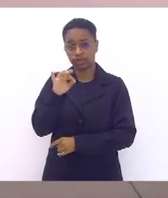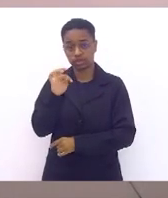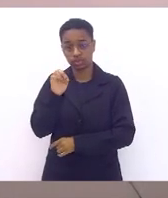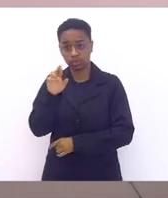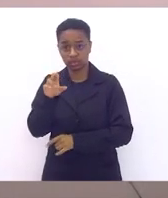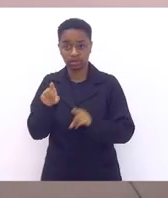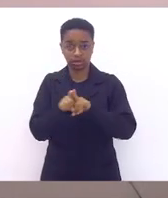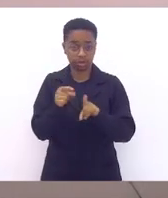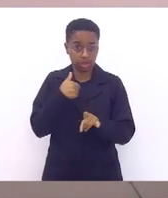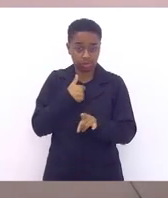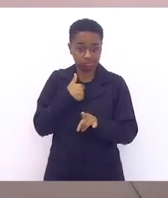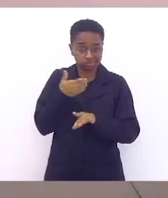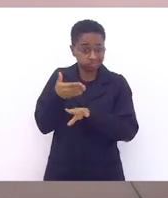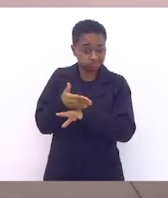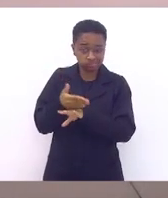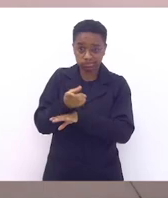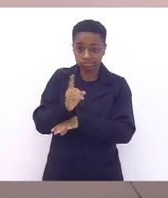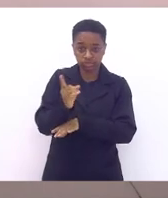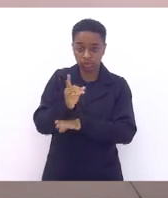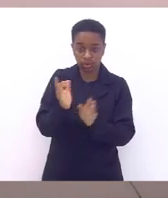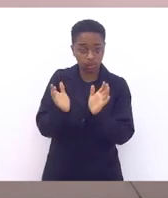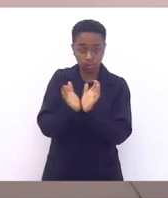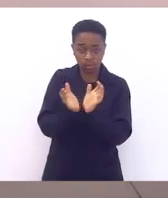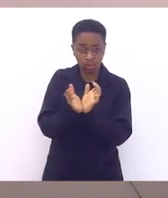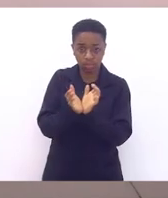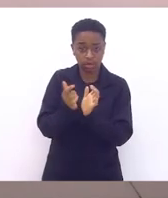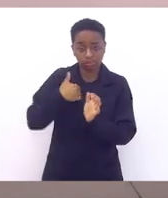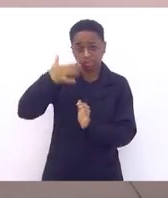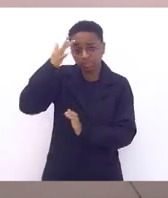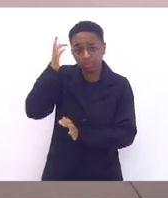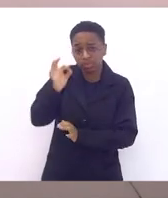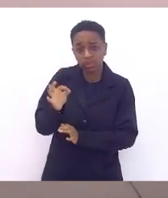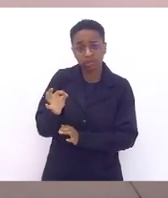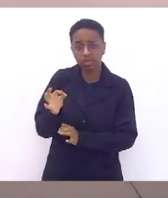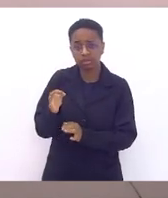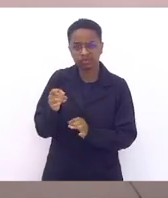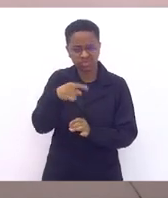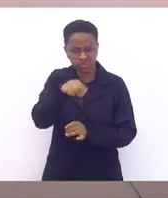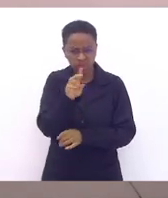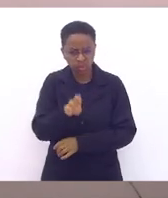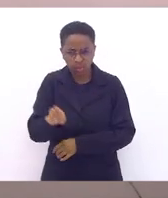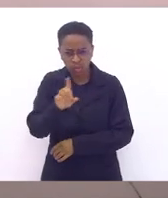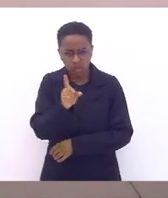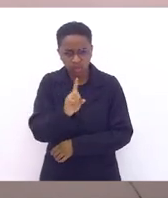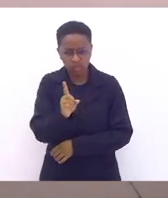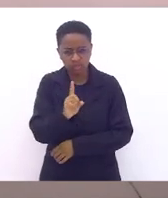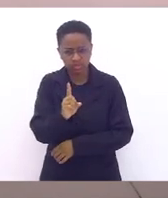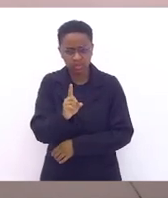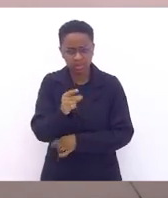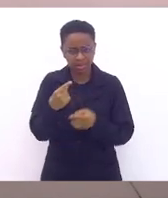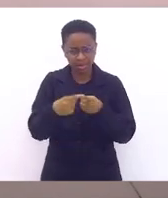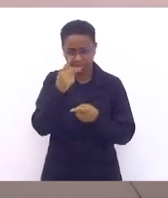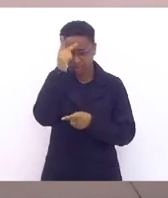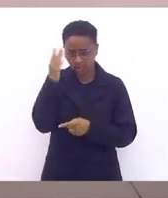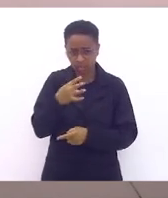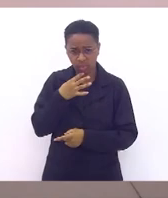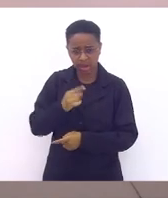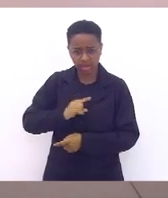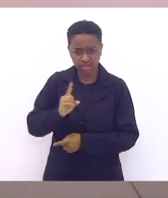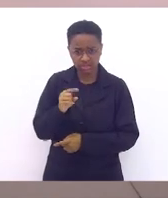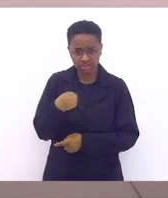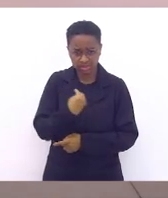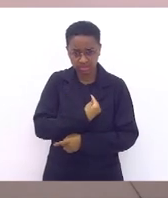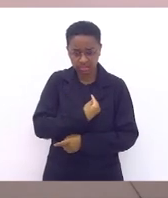fazemos parte desse grupo, eu não entendo por quê. Ninguém vai usar esse grupo, e as pessoas nos conhecem, ninguém vai usar